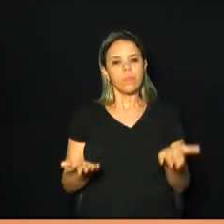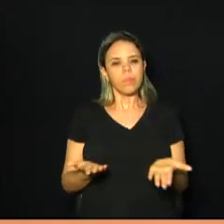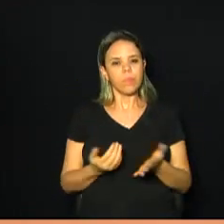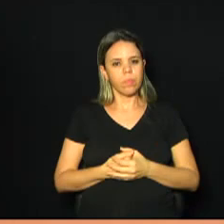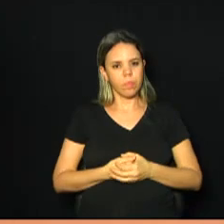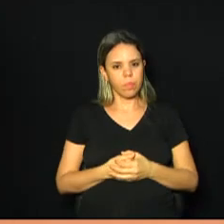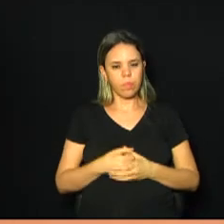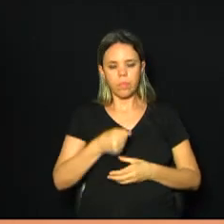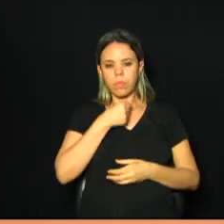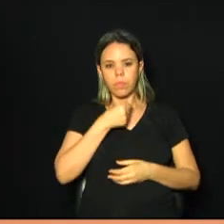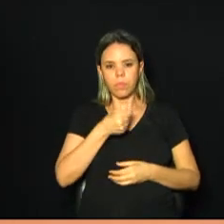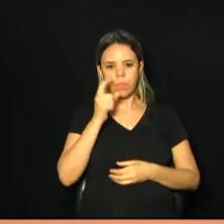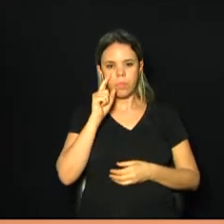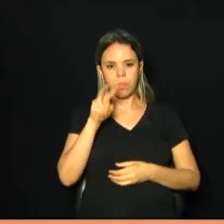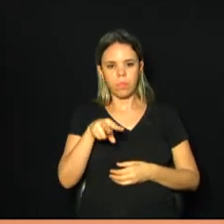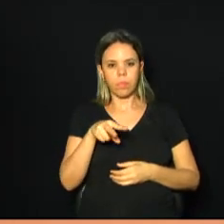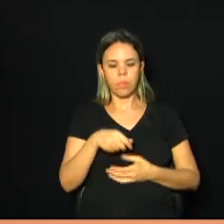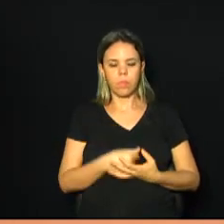uma reportagem,